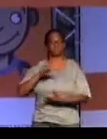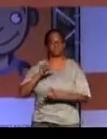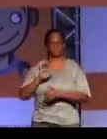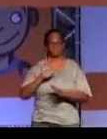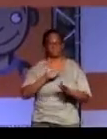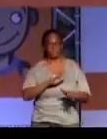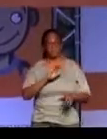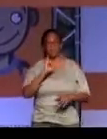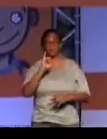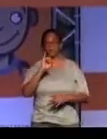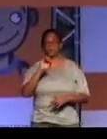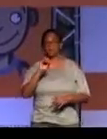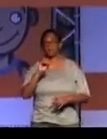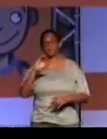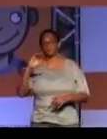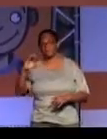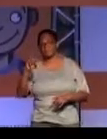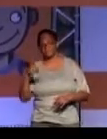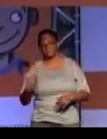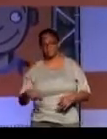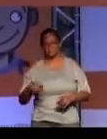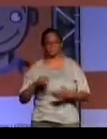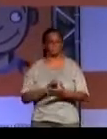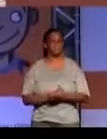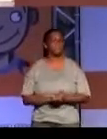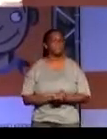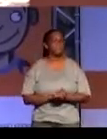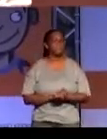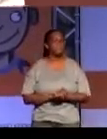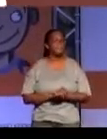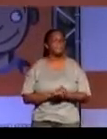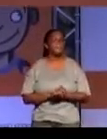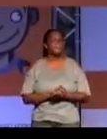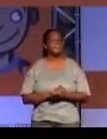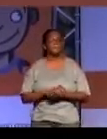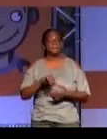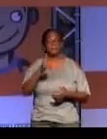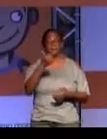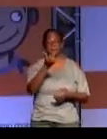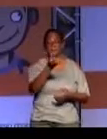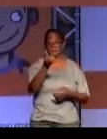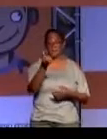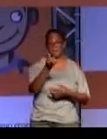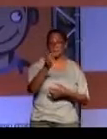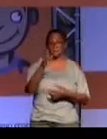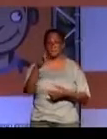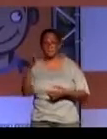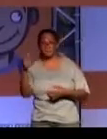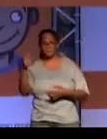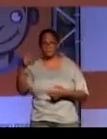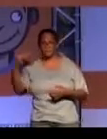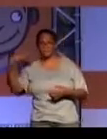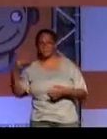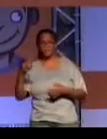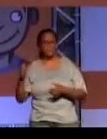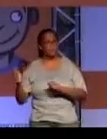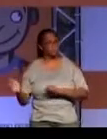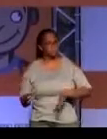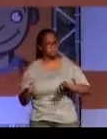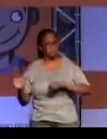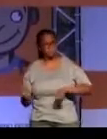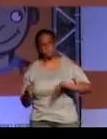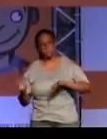Oswaldo Cruz, no seu departamento de produção, entre 66 e 73, produziu mais